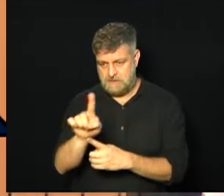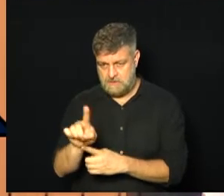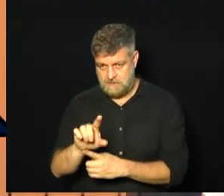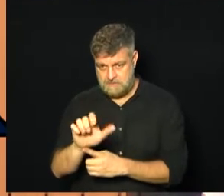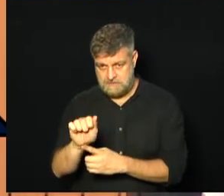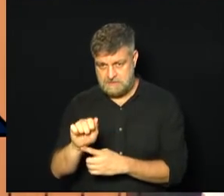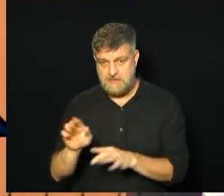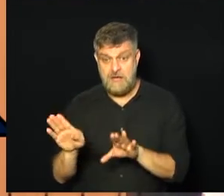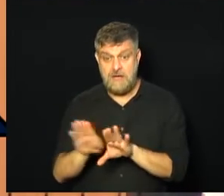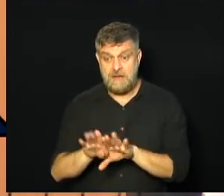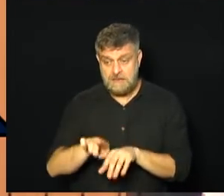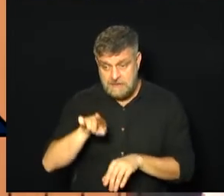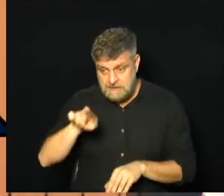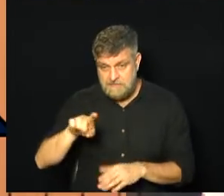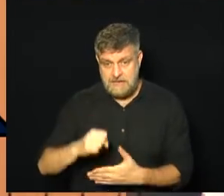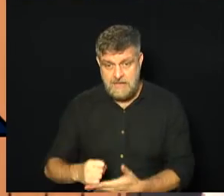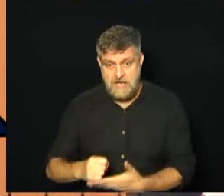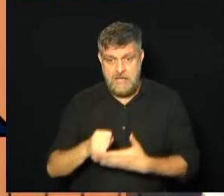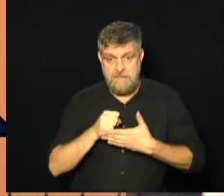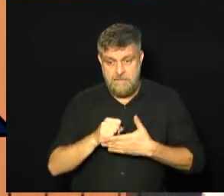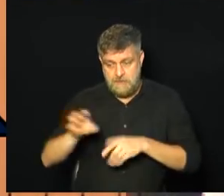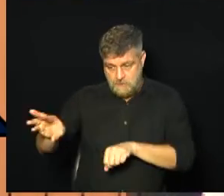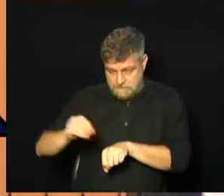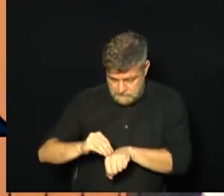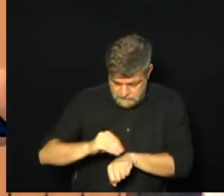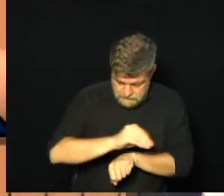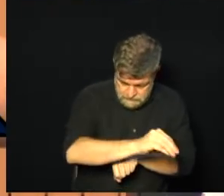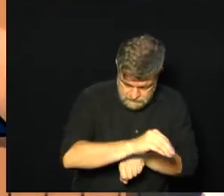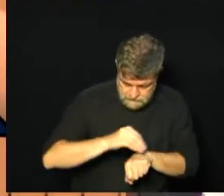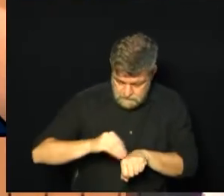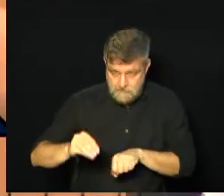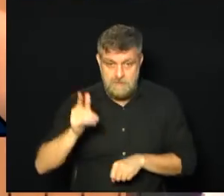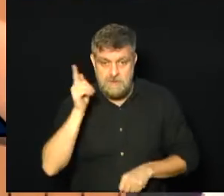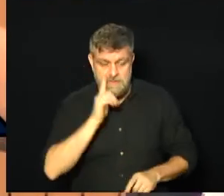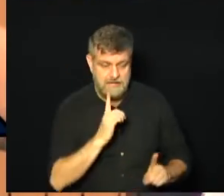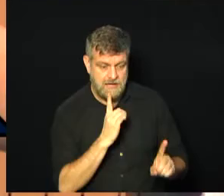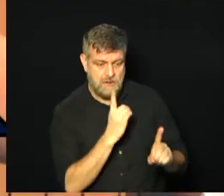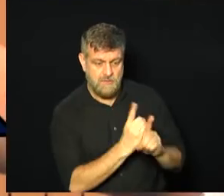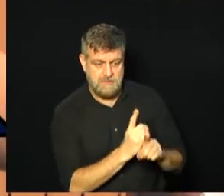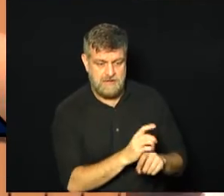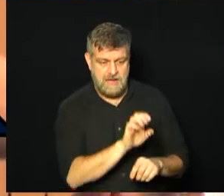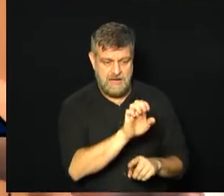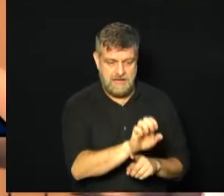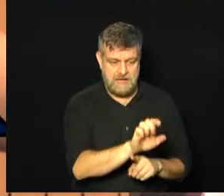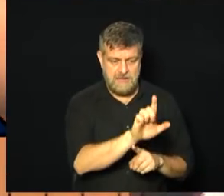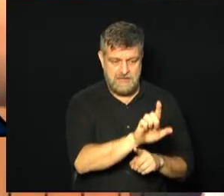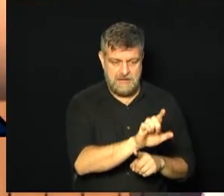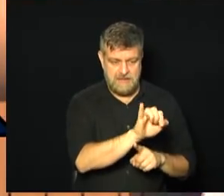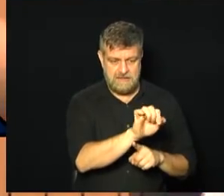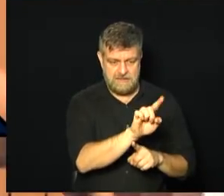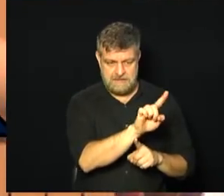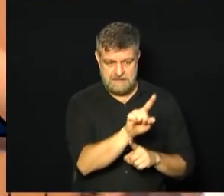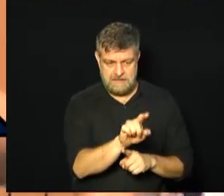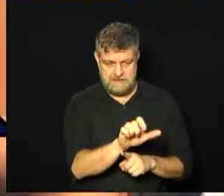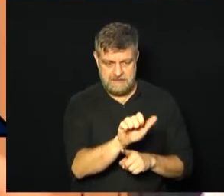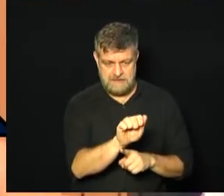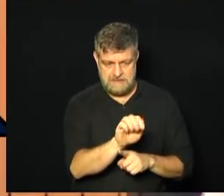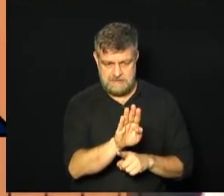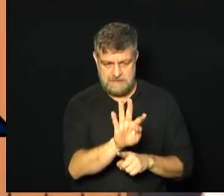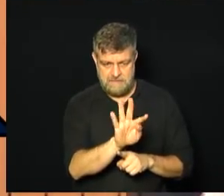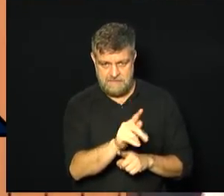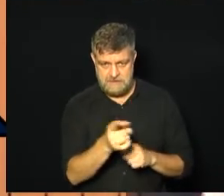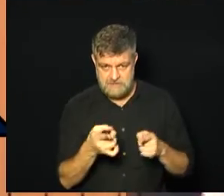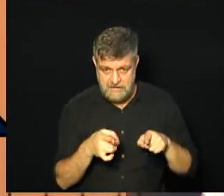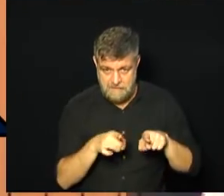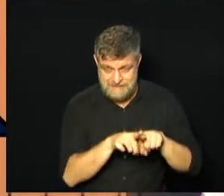a nossa interlocutora para chegar na companheira Elizabeth, nessa parceria tão forte, tão potente que a